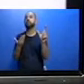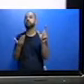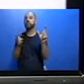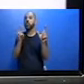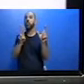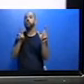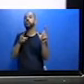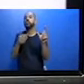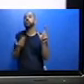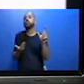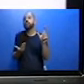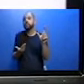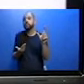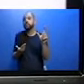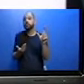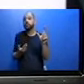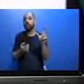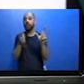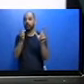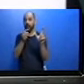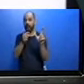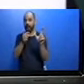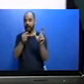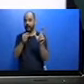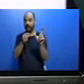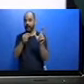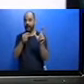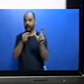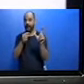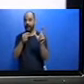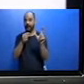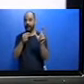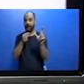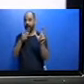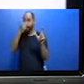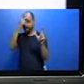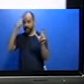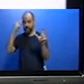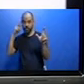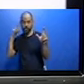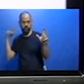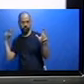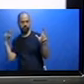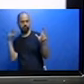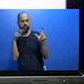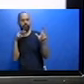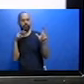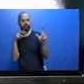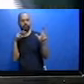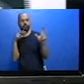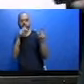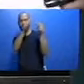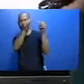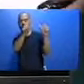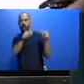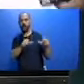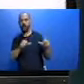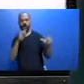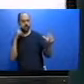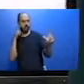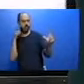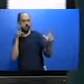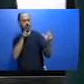para chamar a atenção do leitor do cartaz será que é